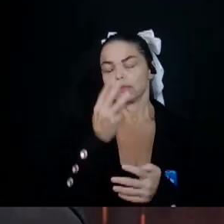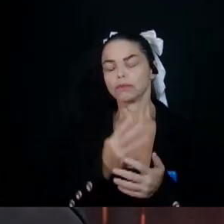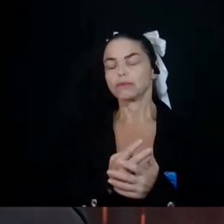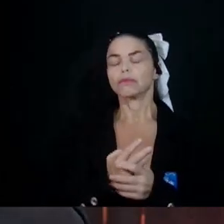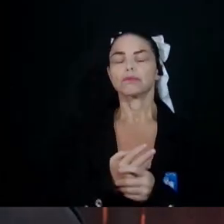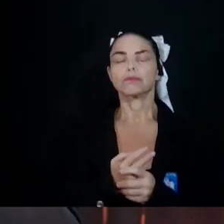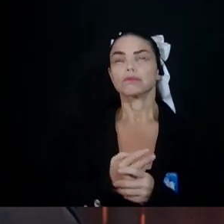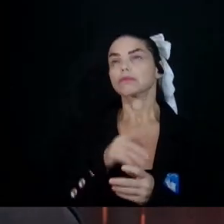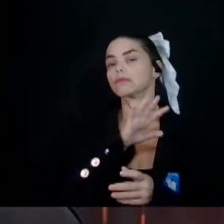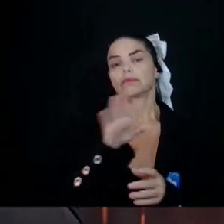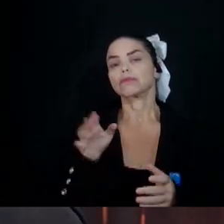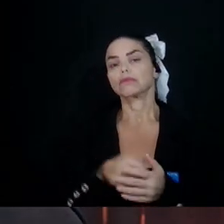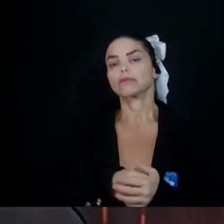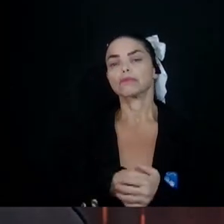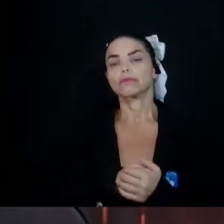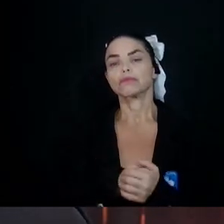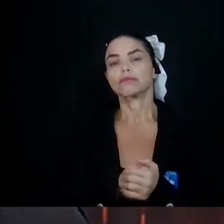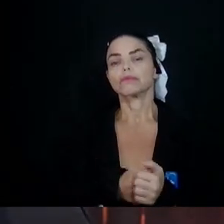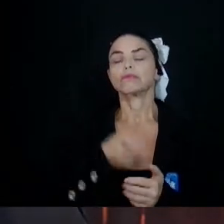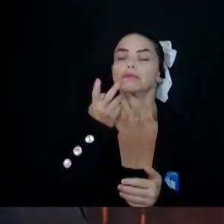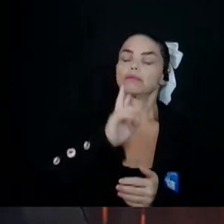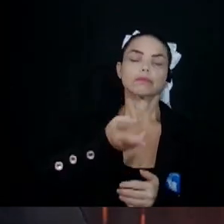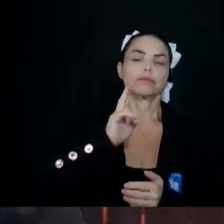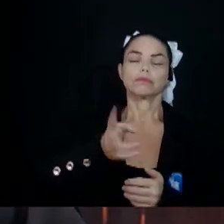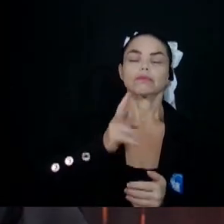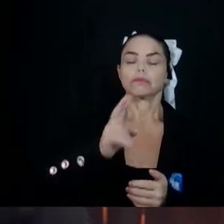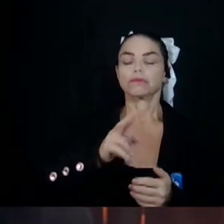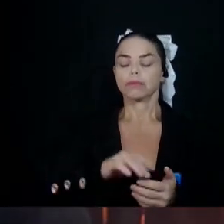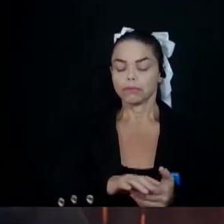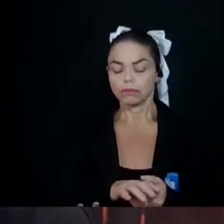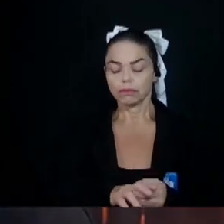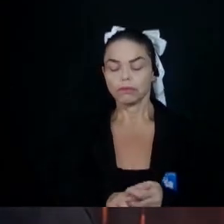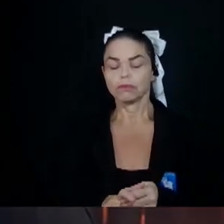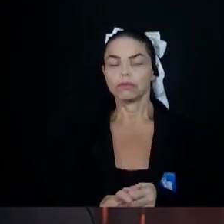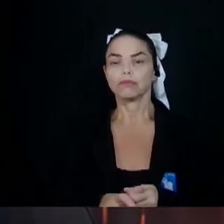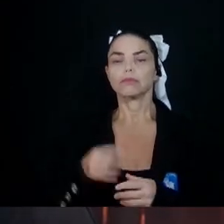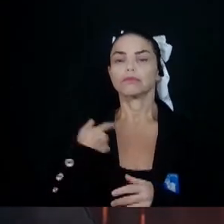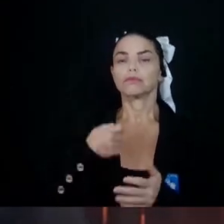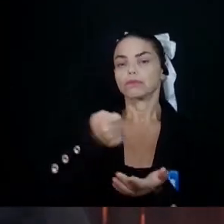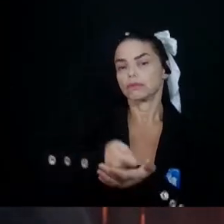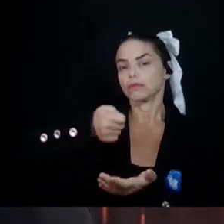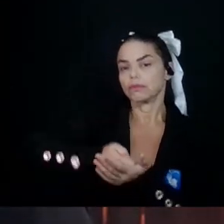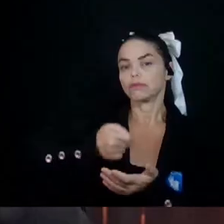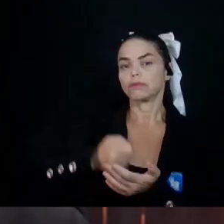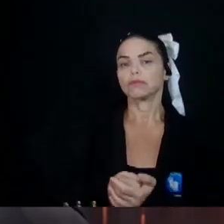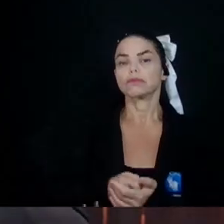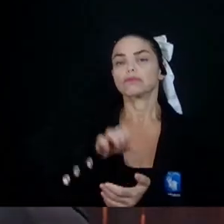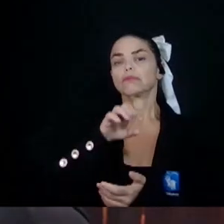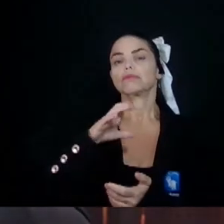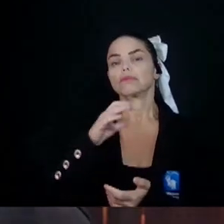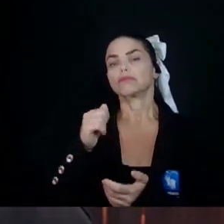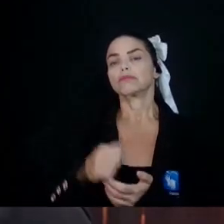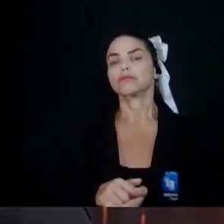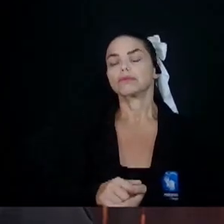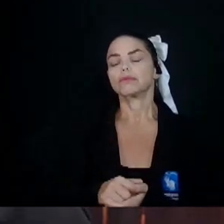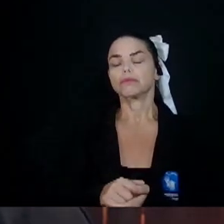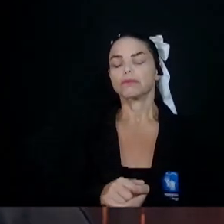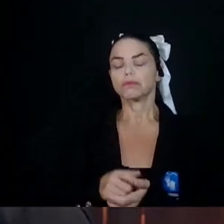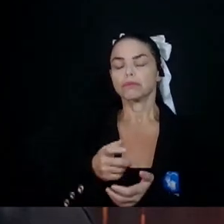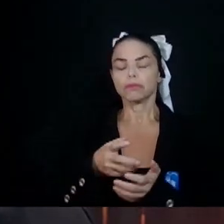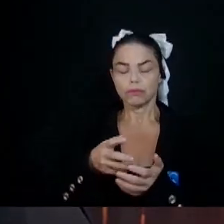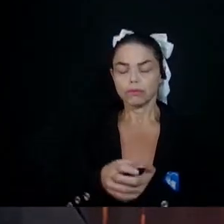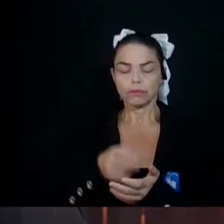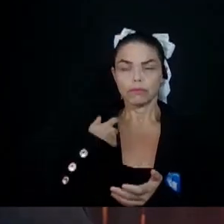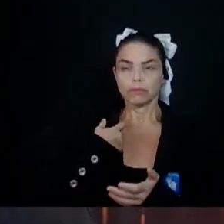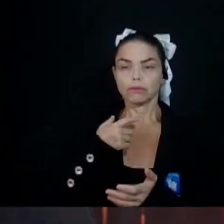Senão, eles vão ficar aquilo lá o tempo todo, né? Uhum. Então, essa é uma das obrigações que o ECA Digital não tirou das famílias. Uhum. A